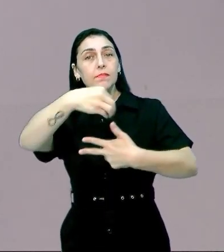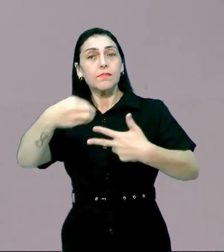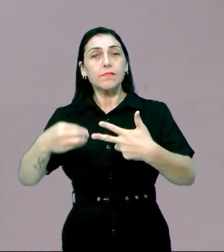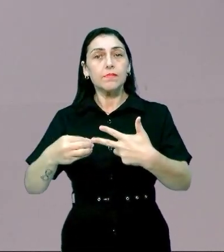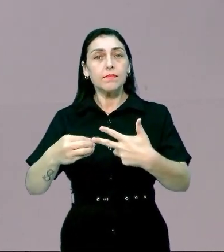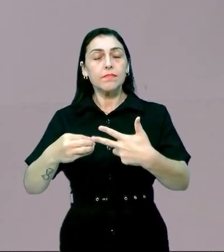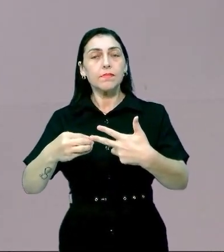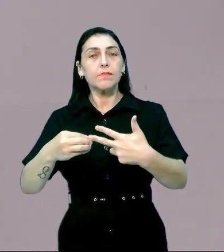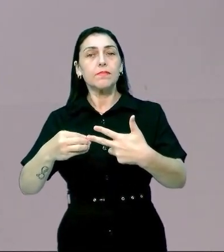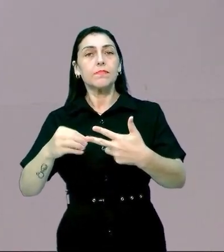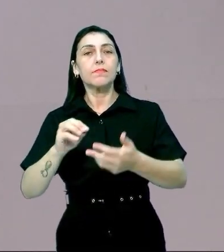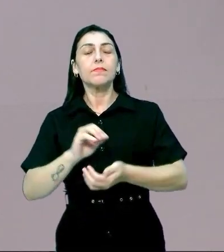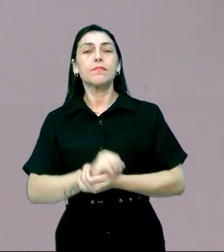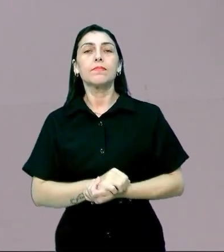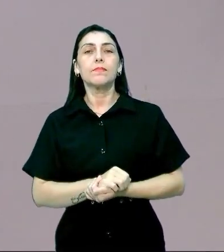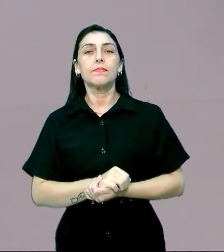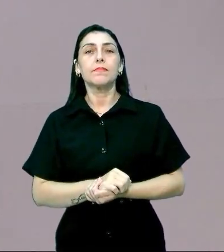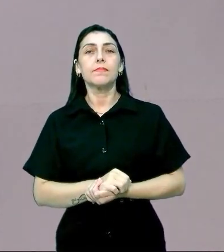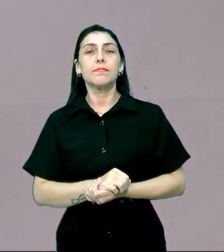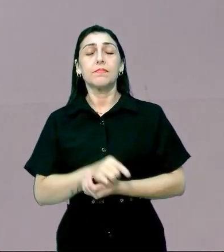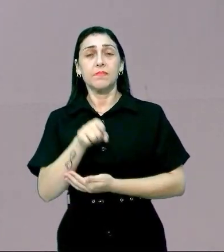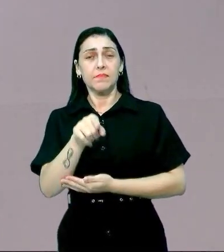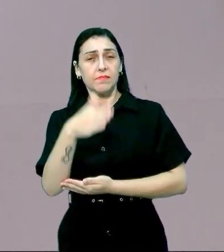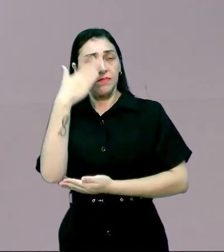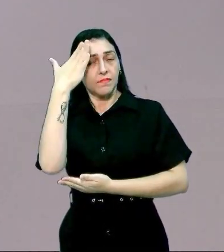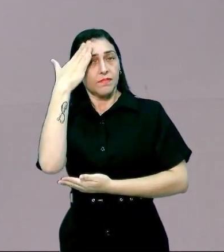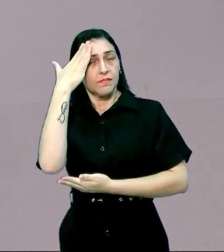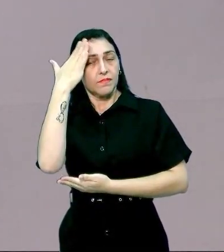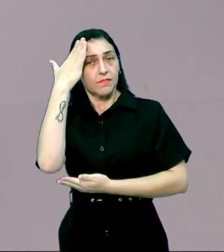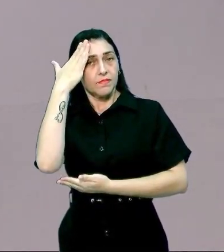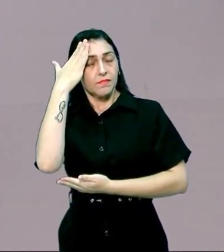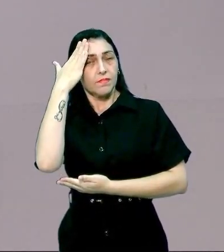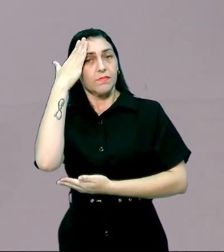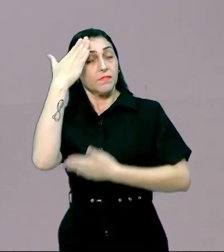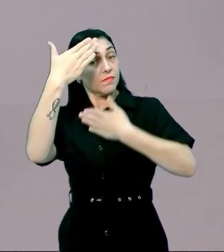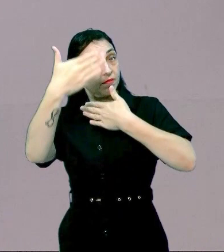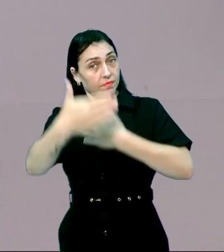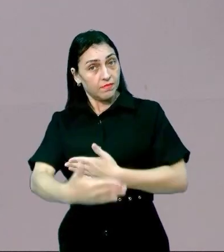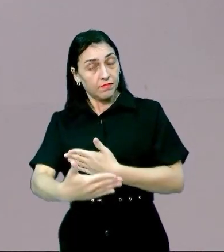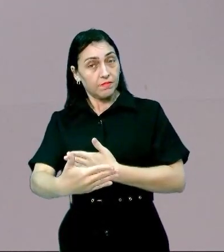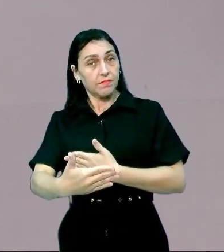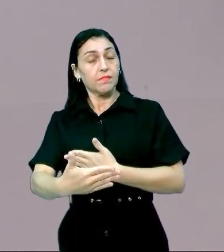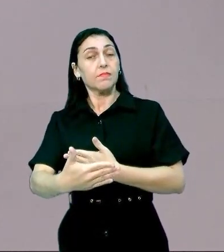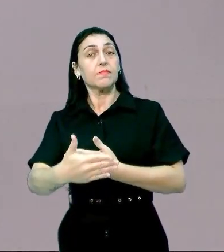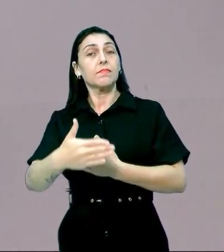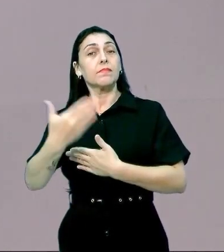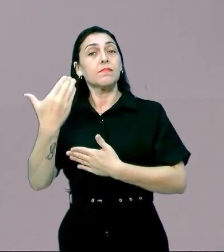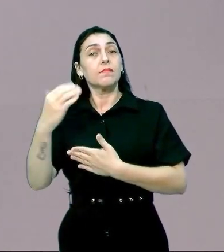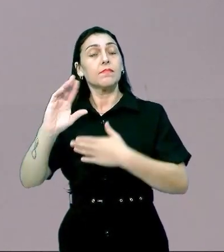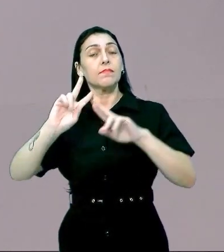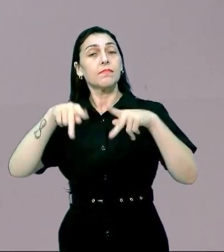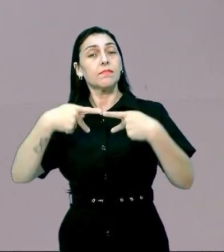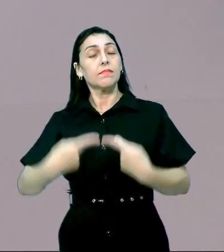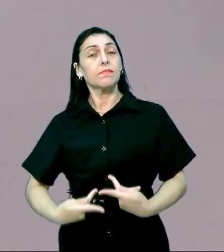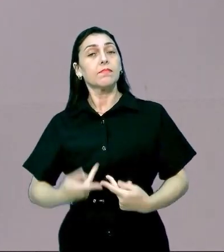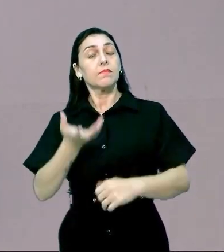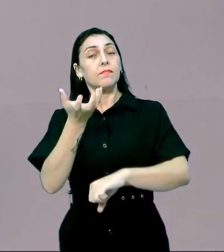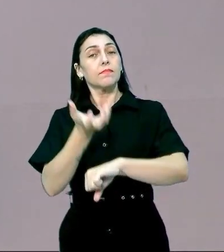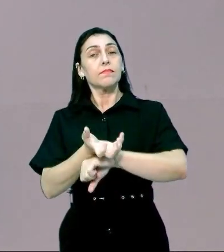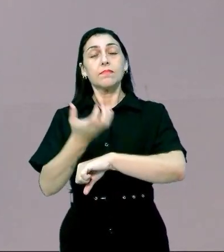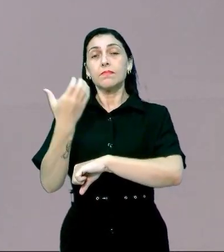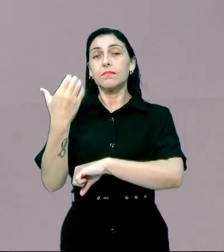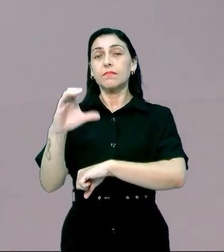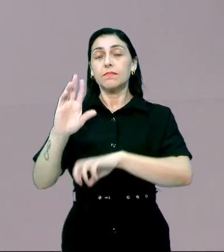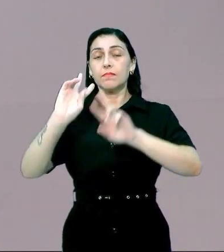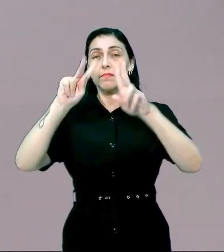Exame Nacional do Ensino Médio. E você sabe que lá na prova de Ciências Humanas, no componente de